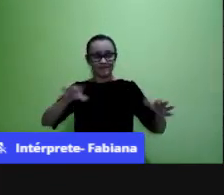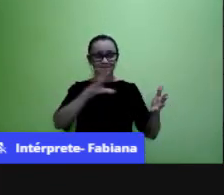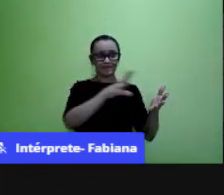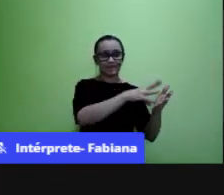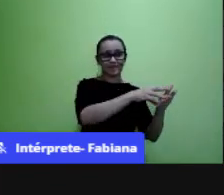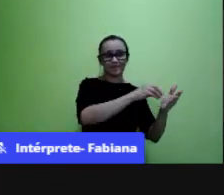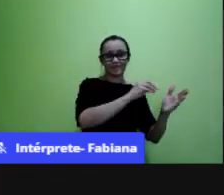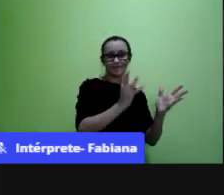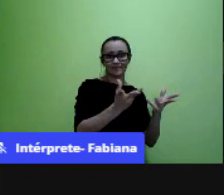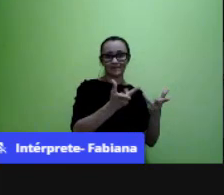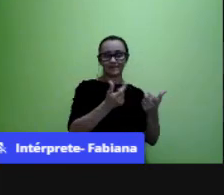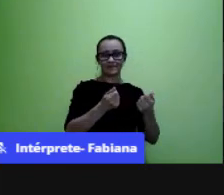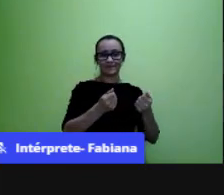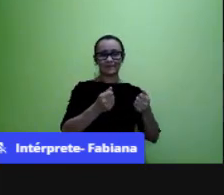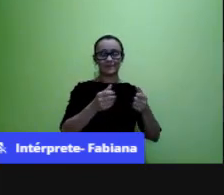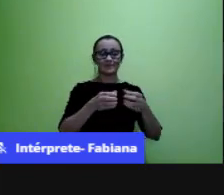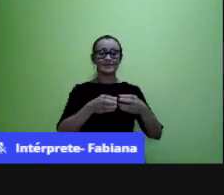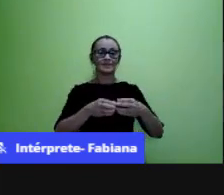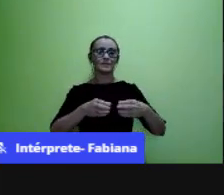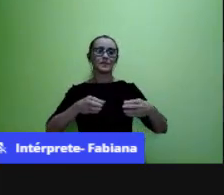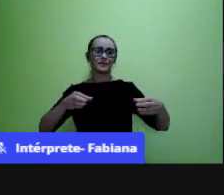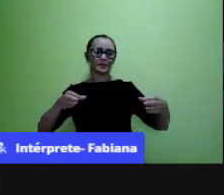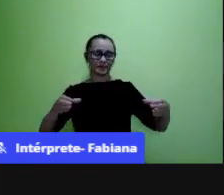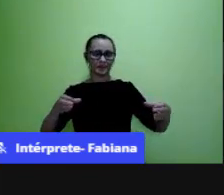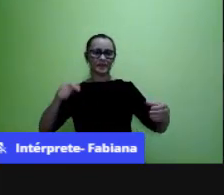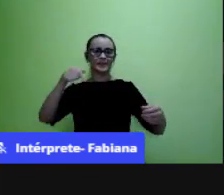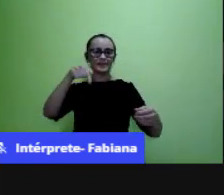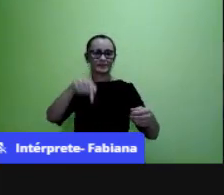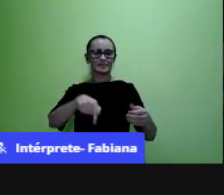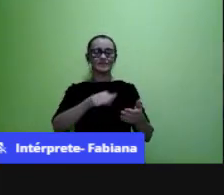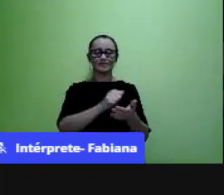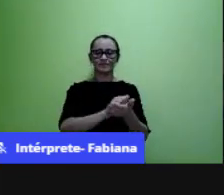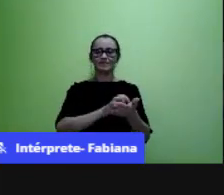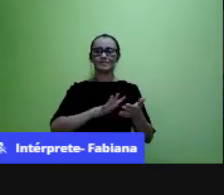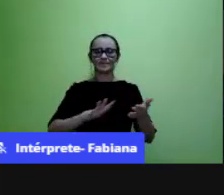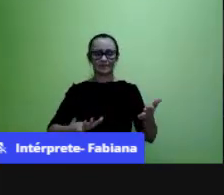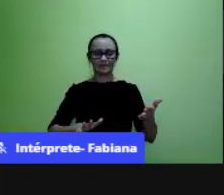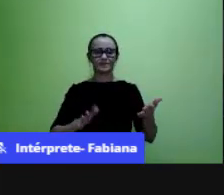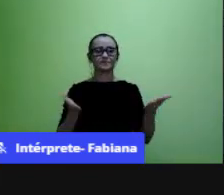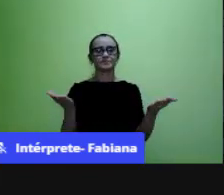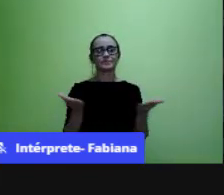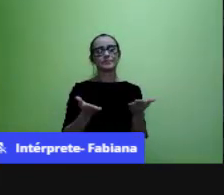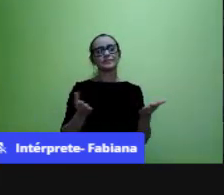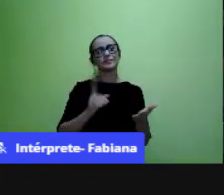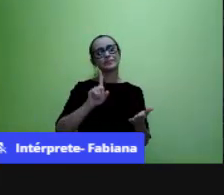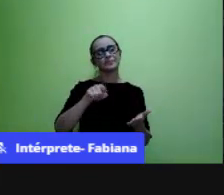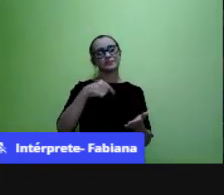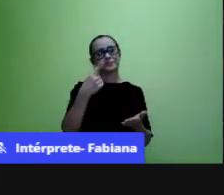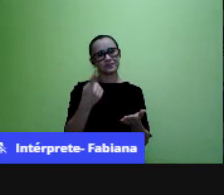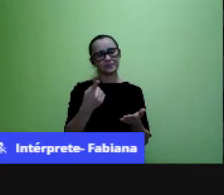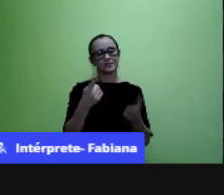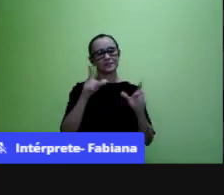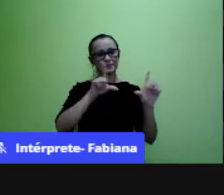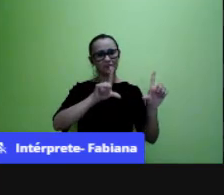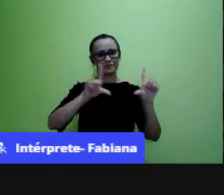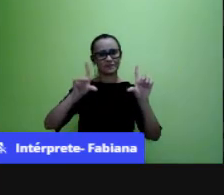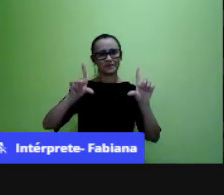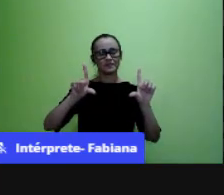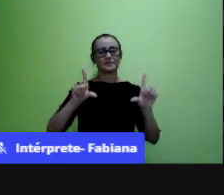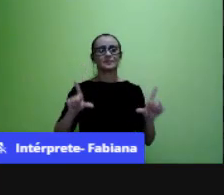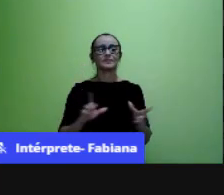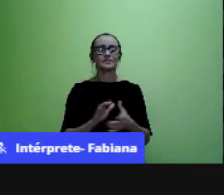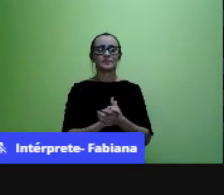também. E já ampliei com essa próxima atividade. Agora, o próximo slide, por favor.